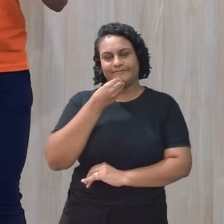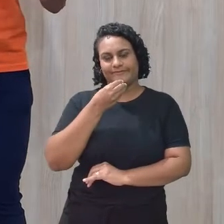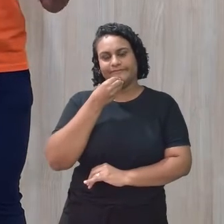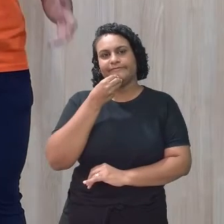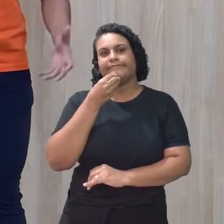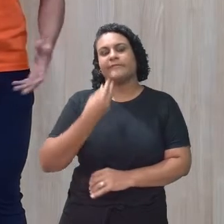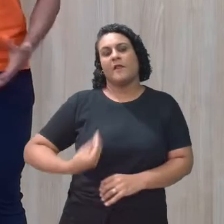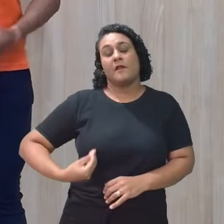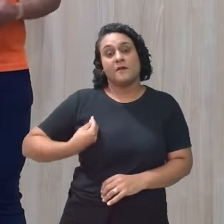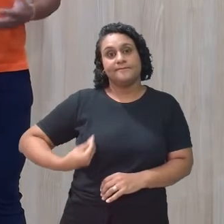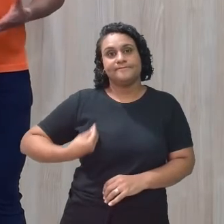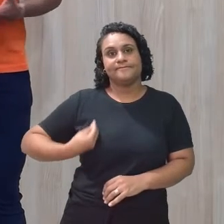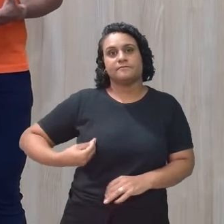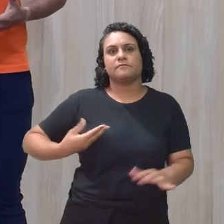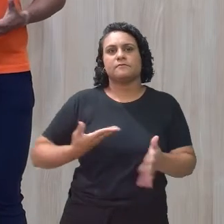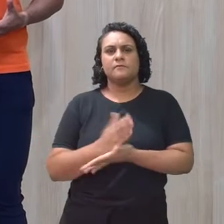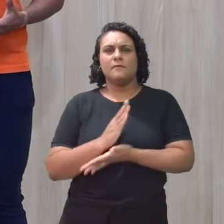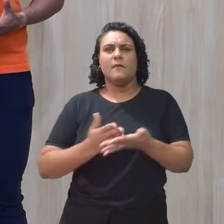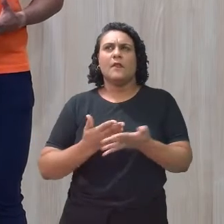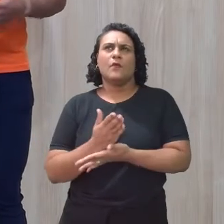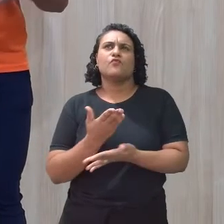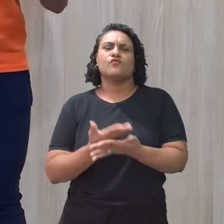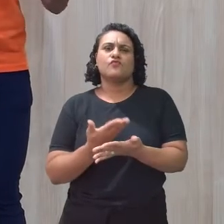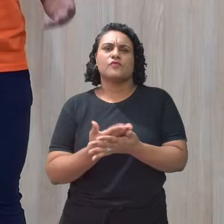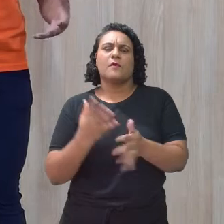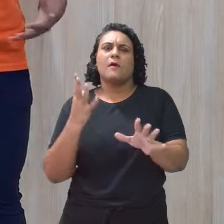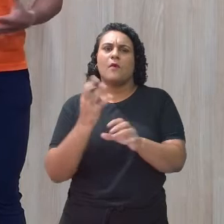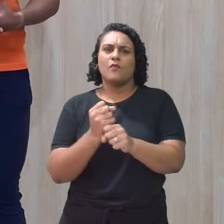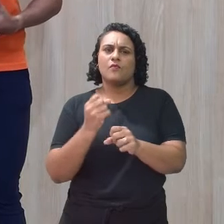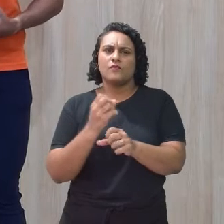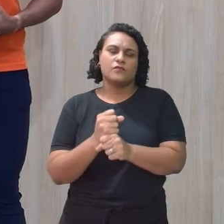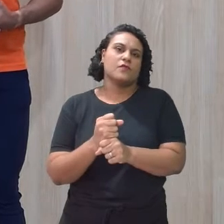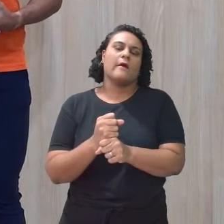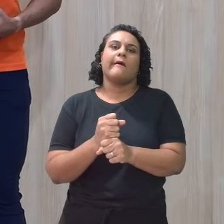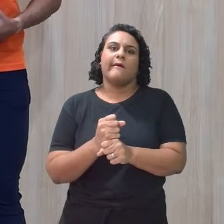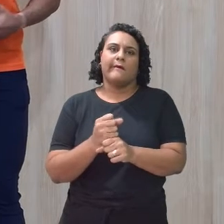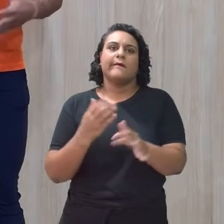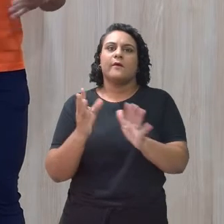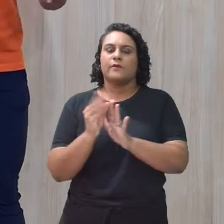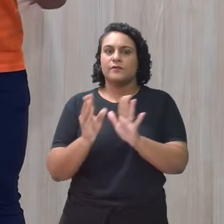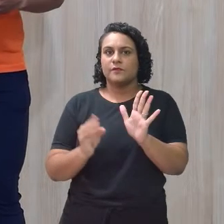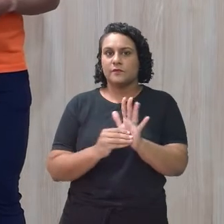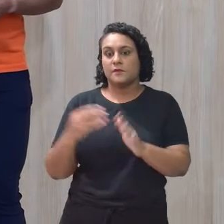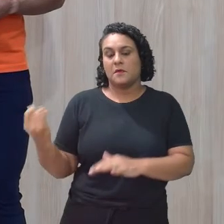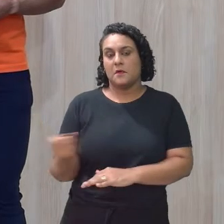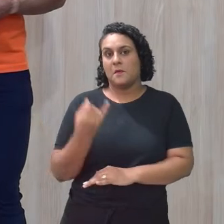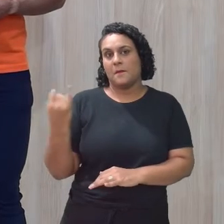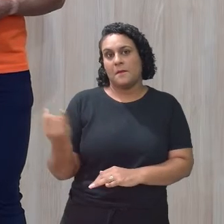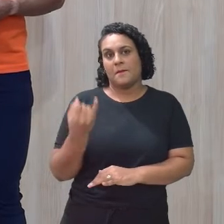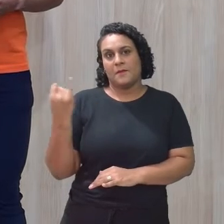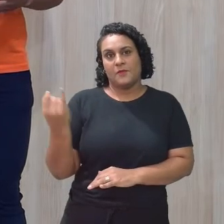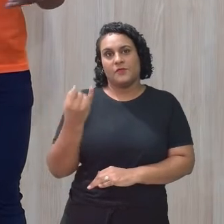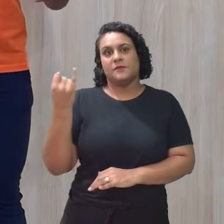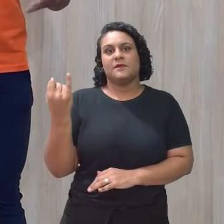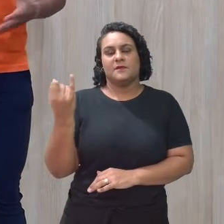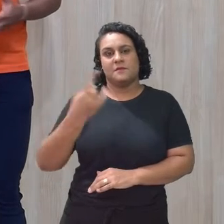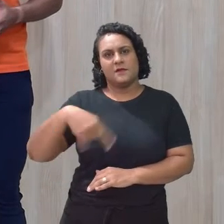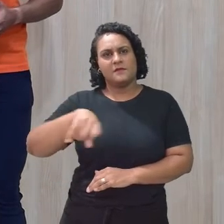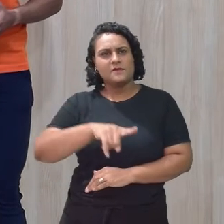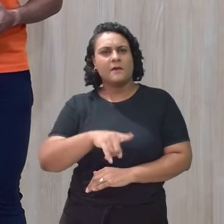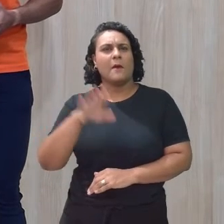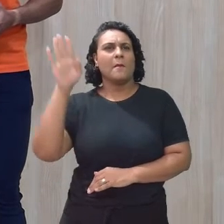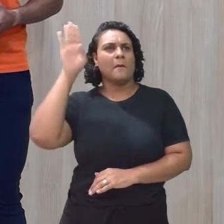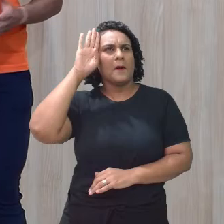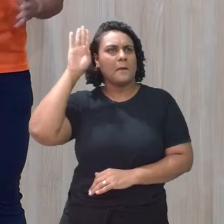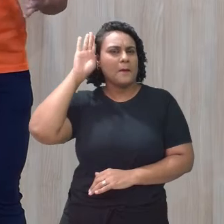E vivenciar aí alguns assuntos, né? Na sua maioria de grande importância para para a sua vida acadêmica aí,